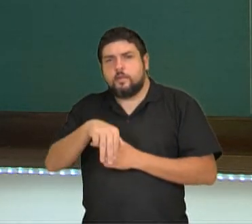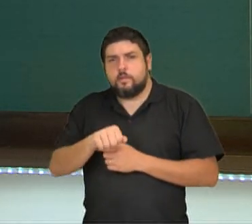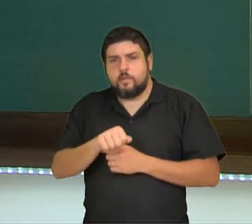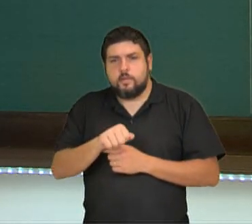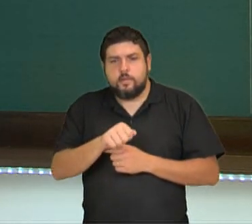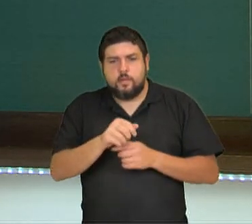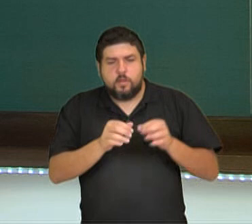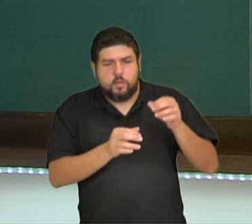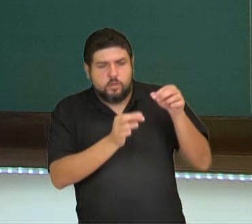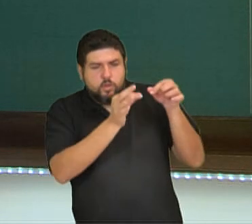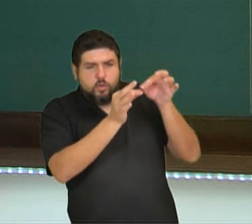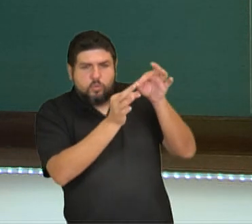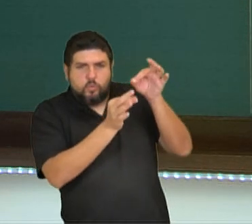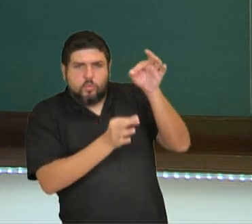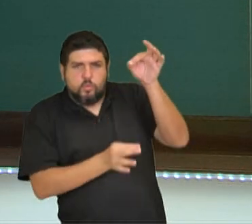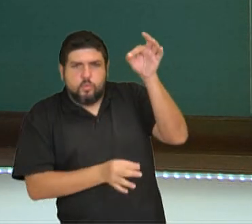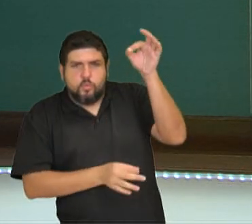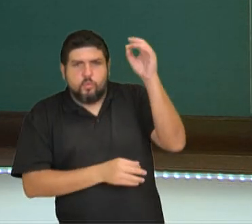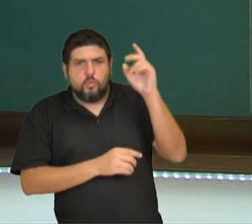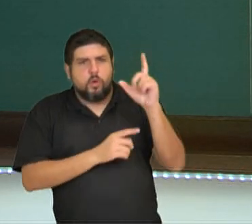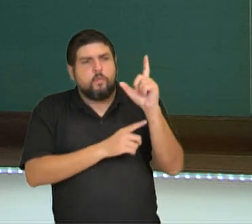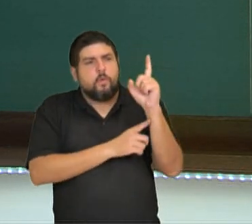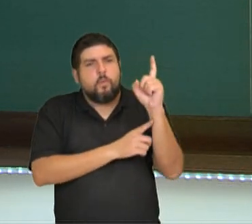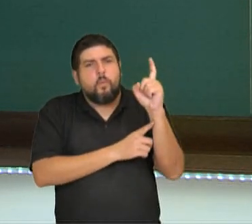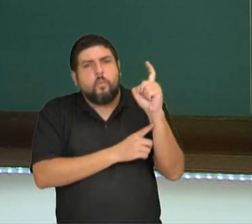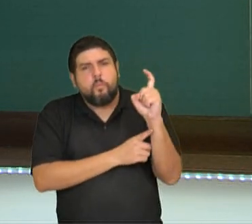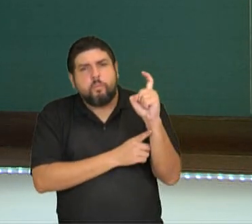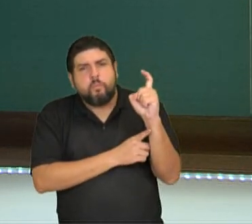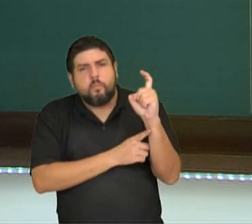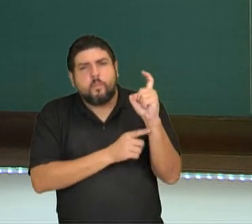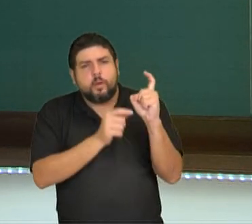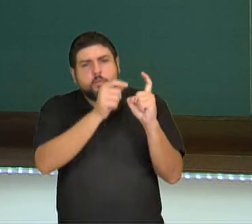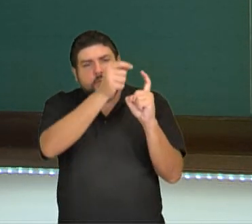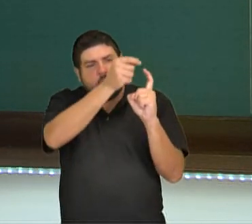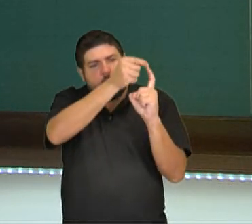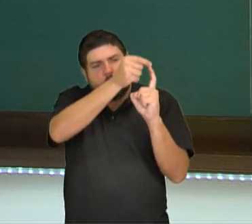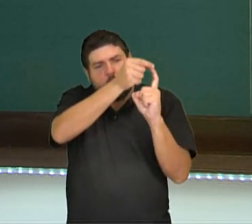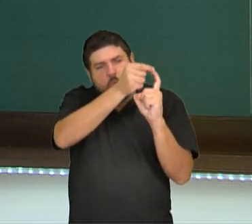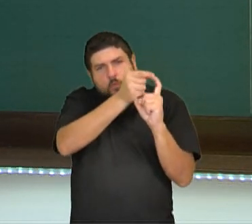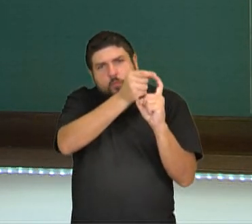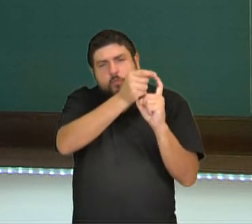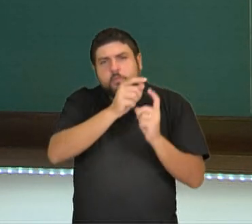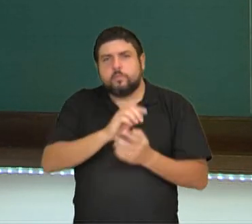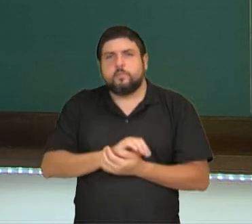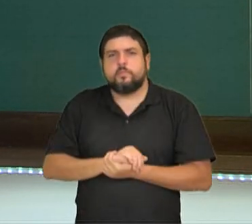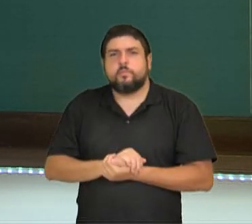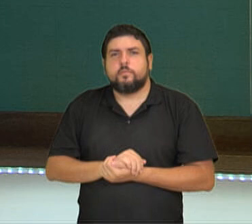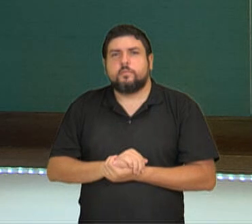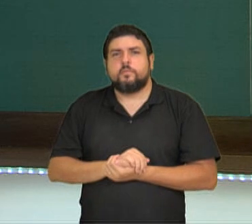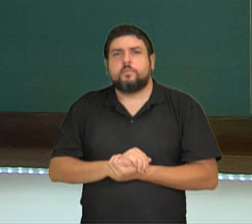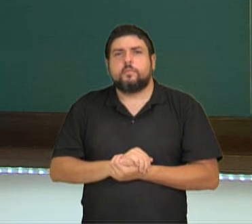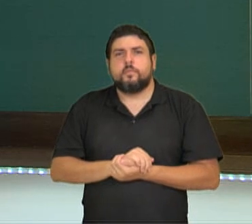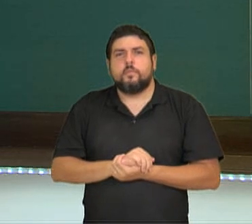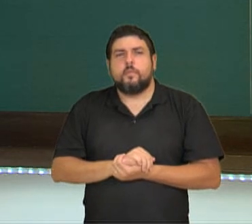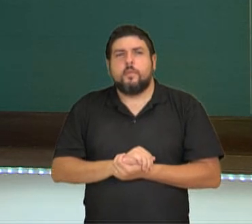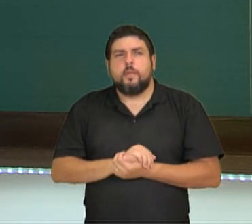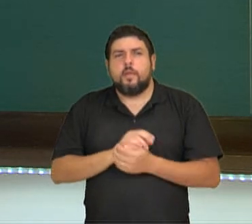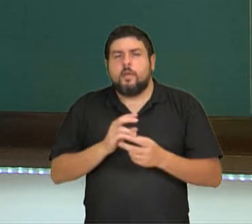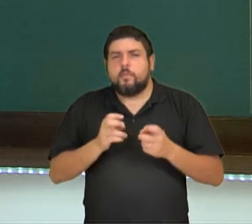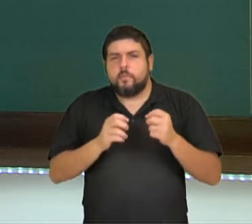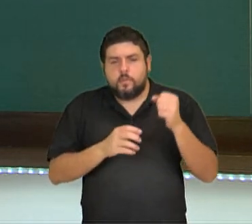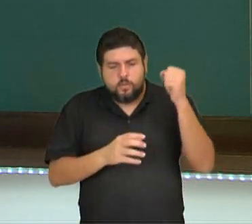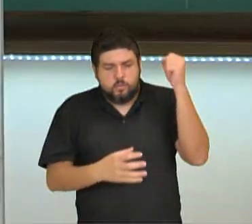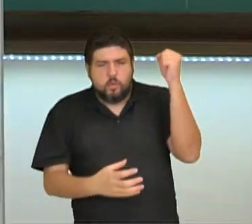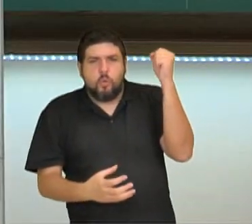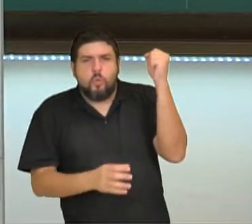verba. A cabaça, olha que a cabaça tem aqui uma cordinha que prende ele ao arame. Opa, por